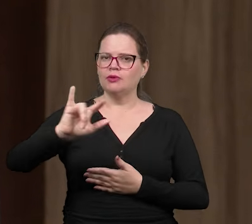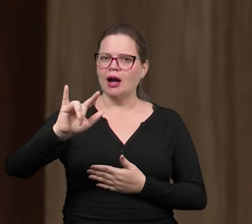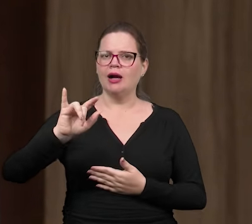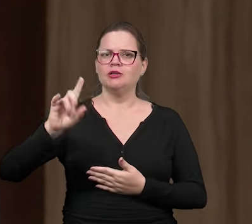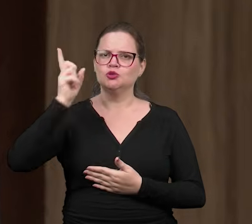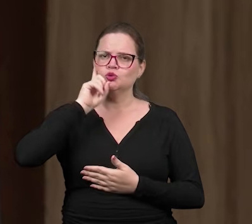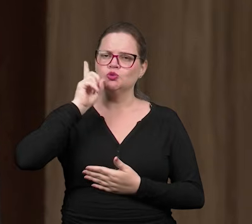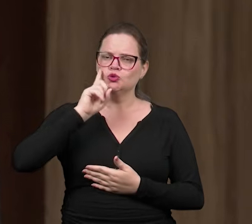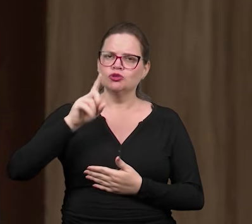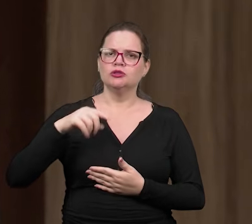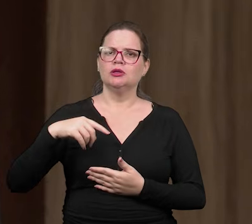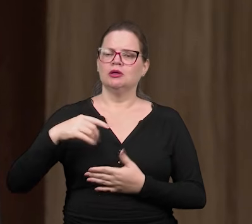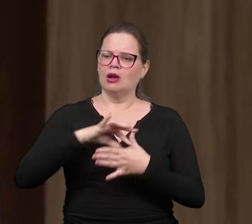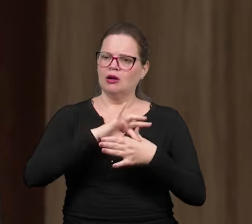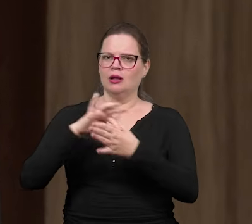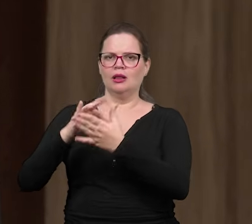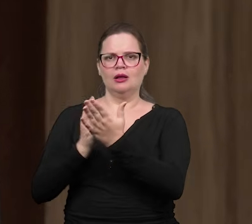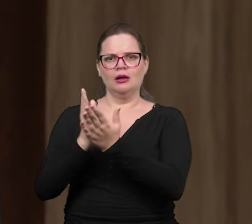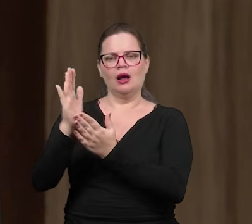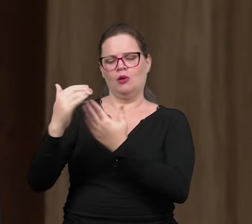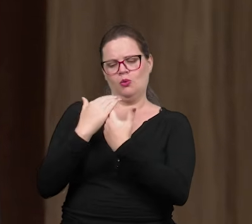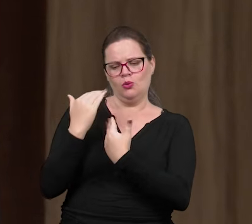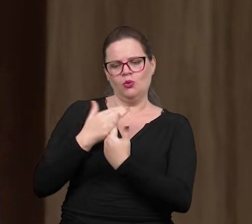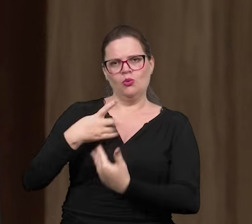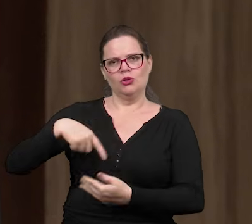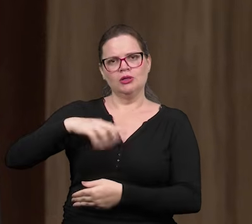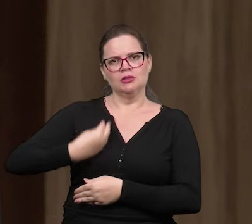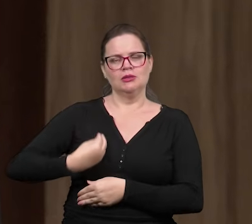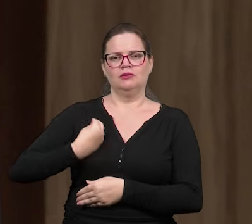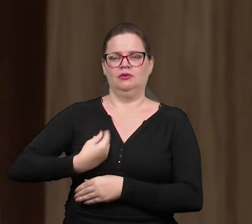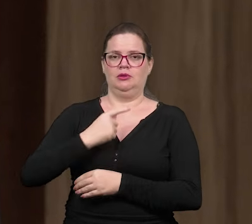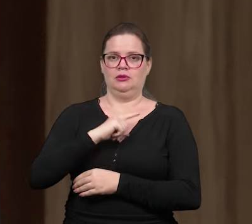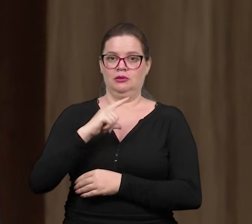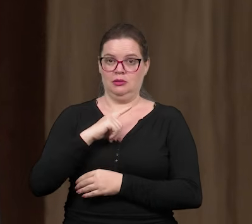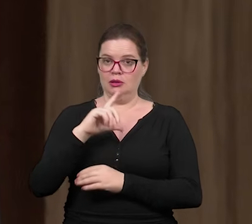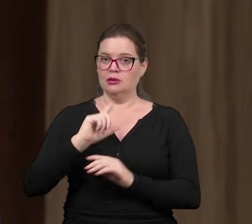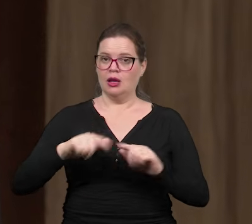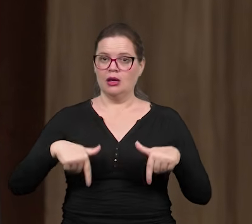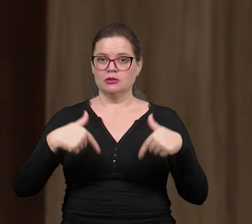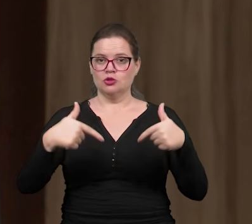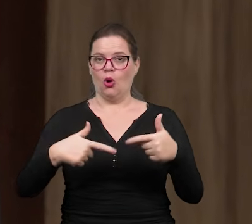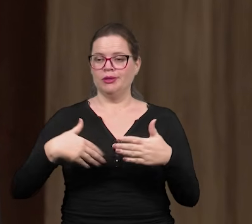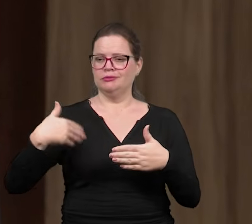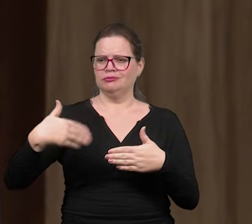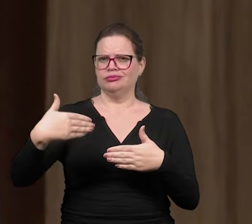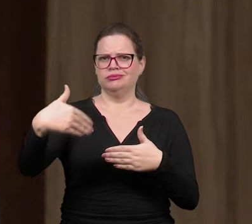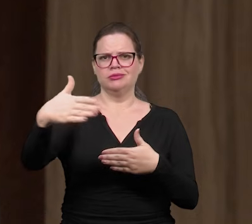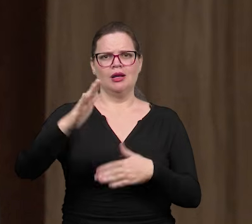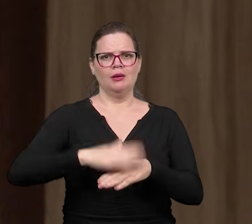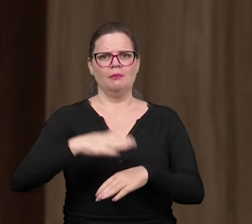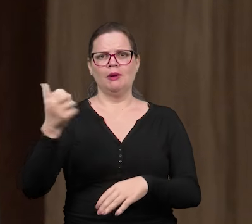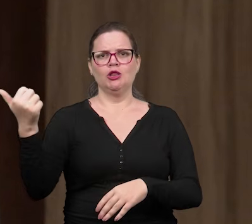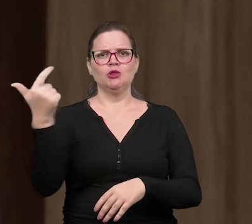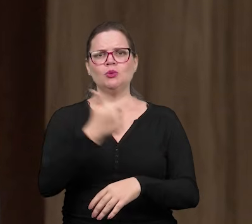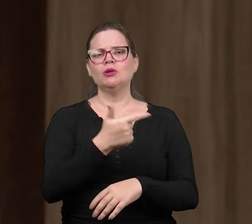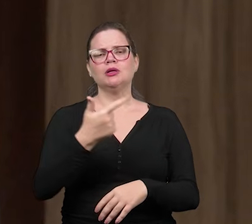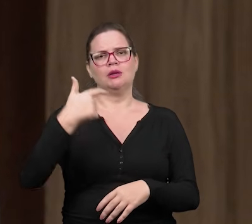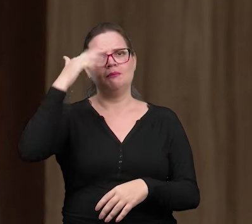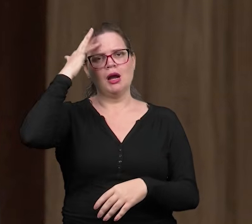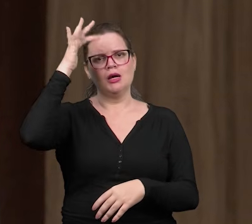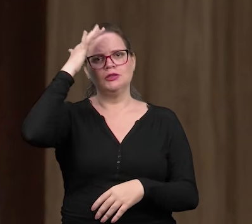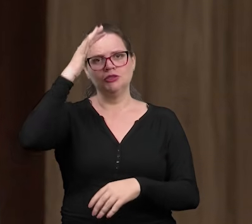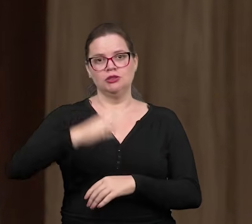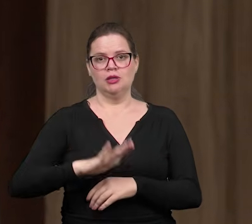que orienta a nossa vida e tem repercussões além da nossa